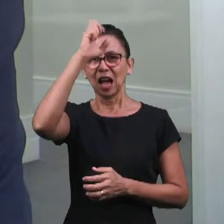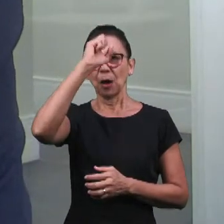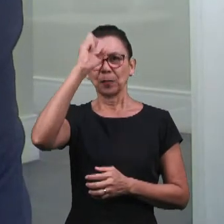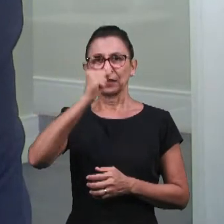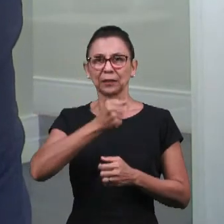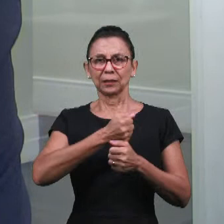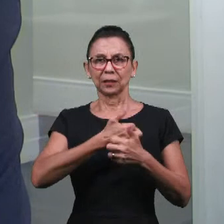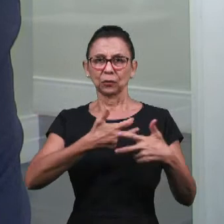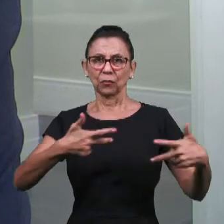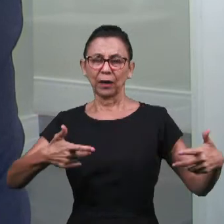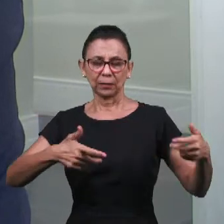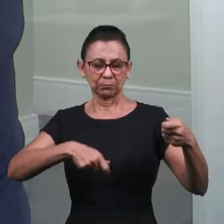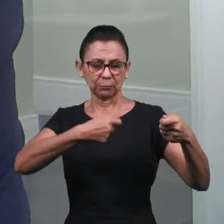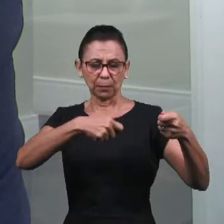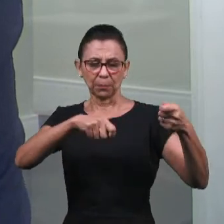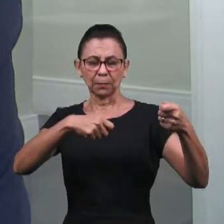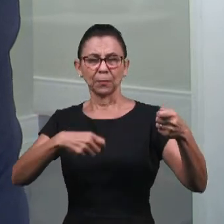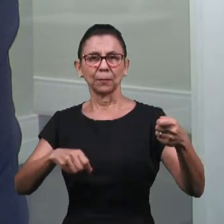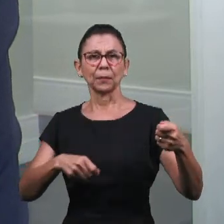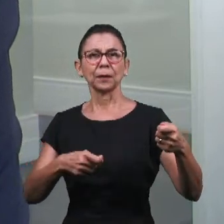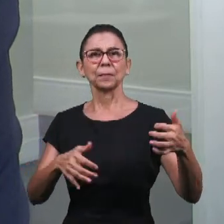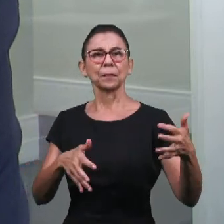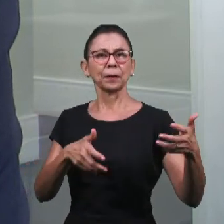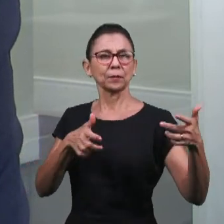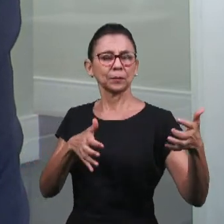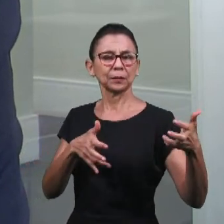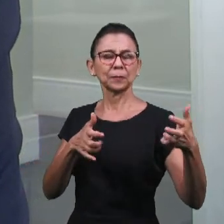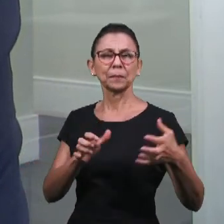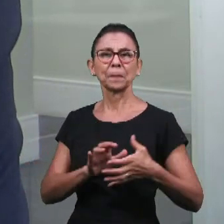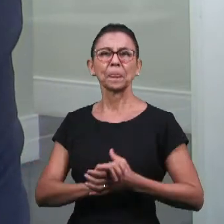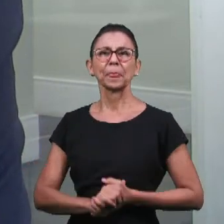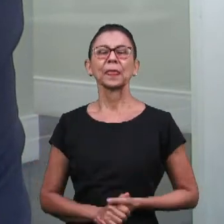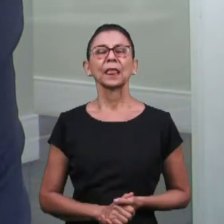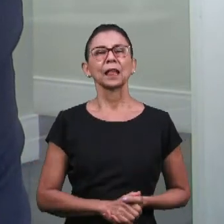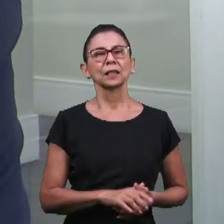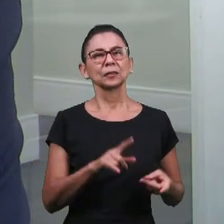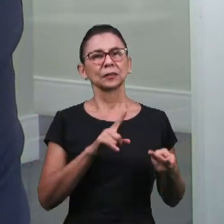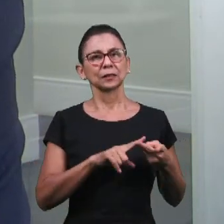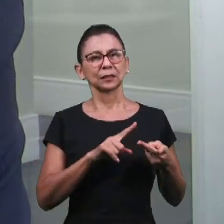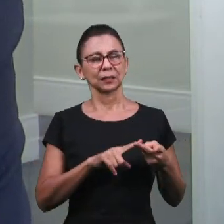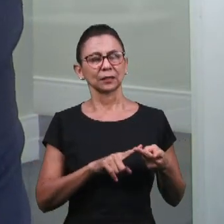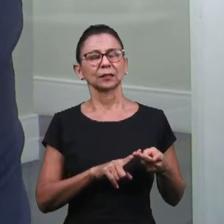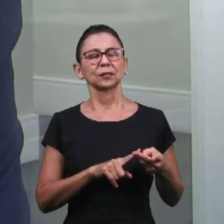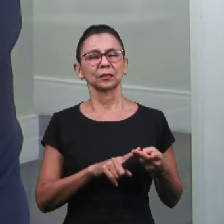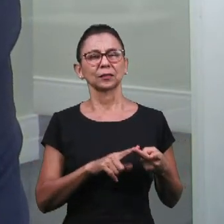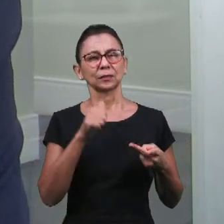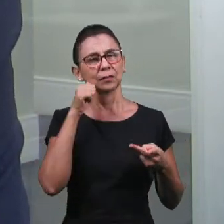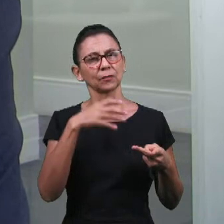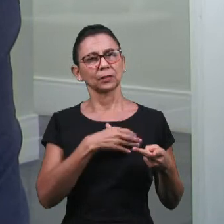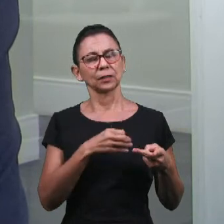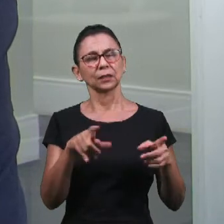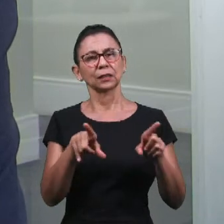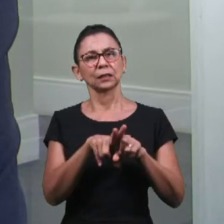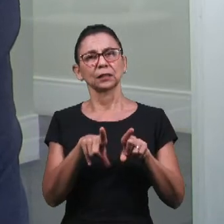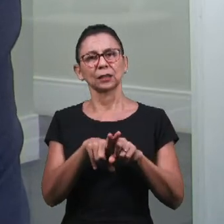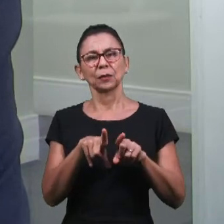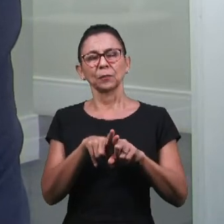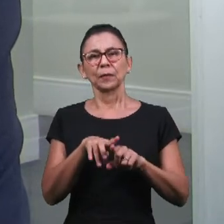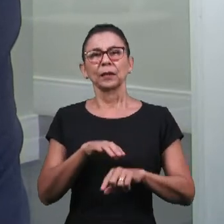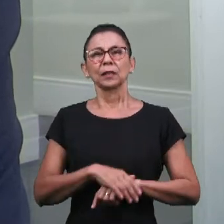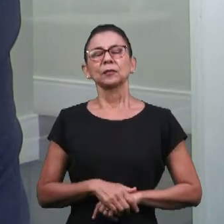com 12 anos, também está tendo as suas experiências, né? Já veio em 2010, 5 anos